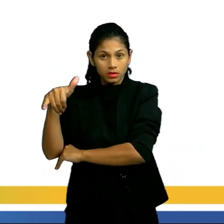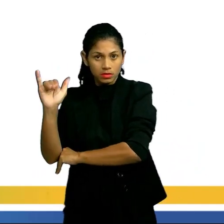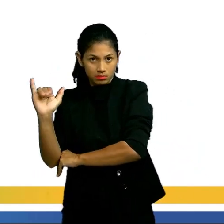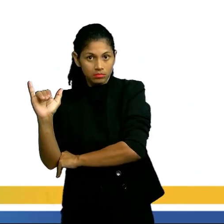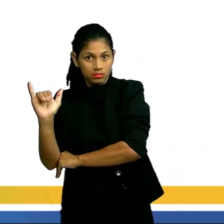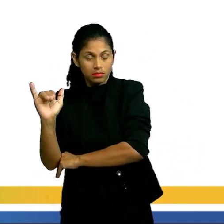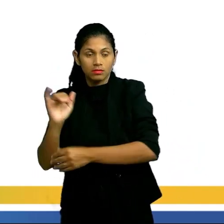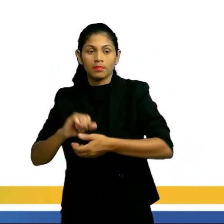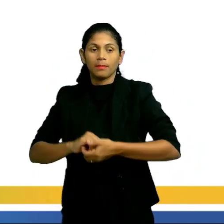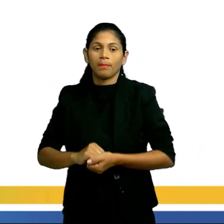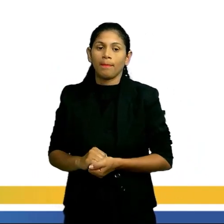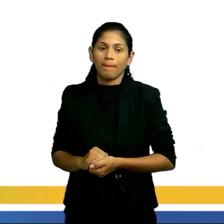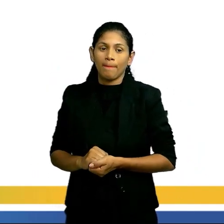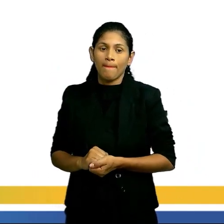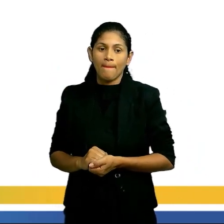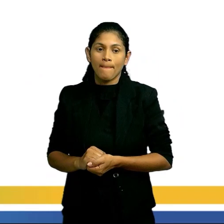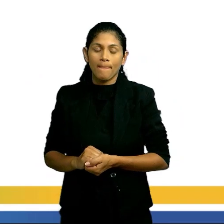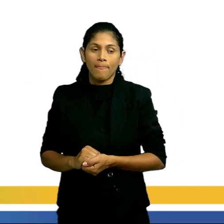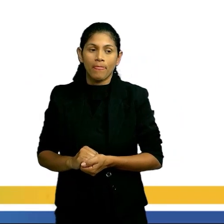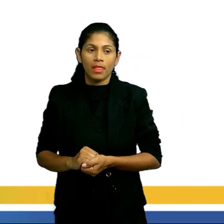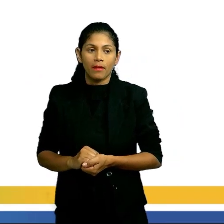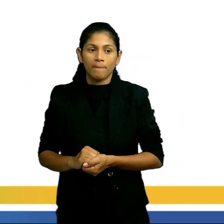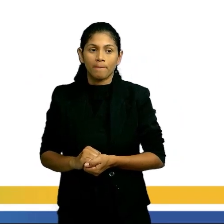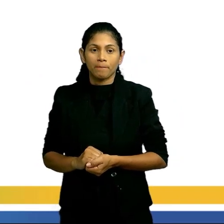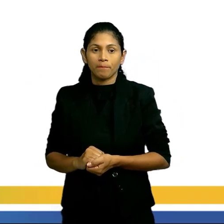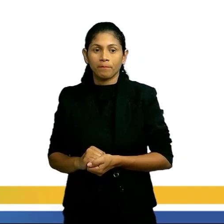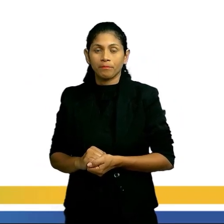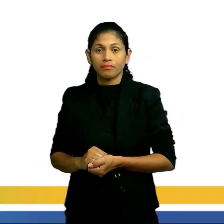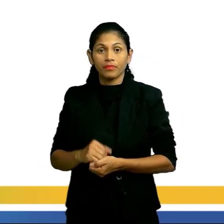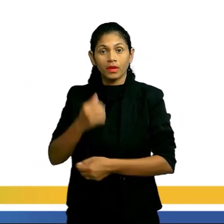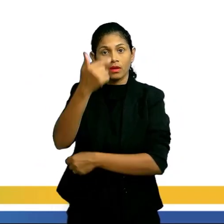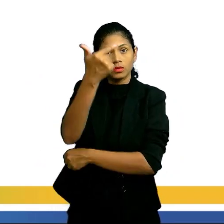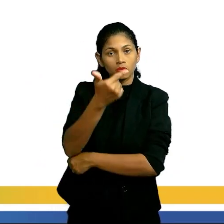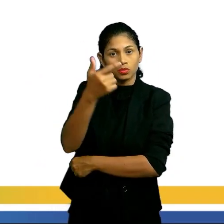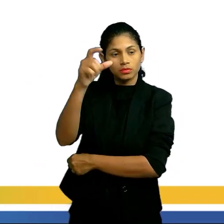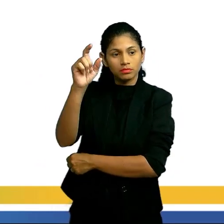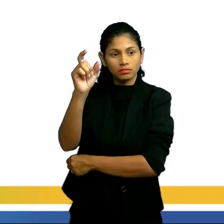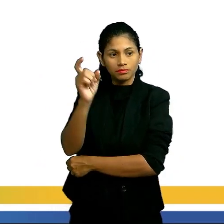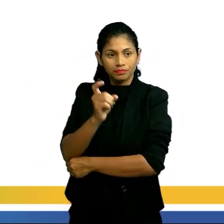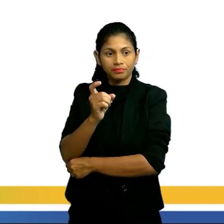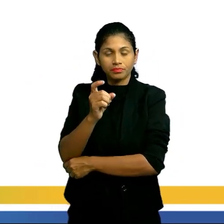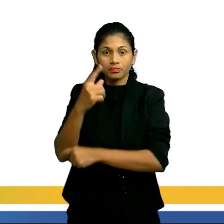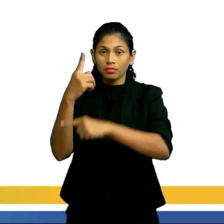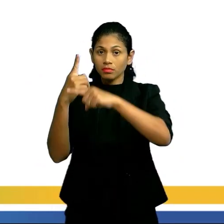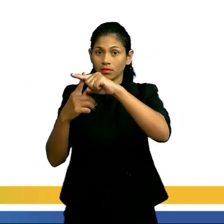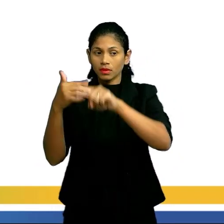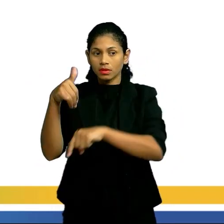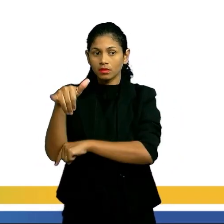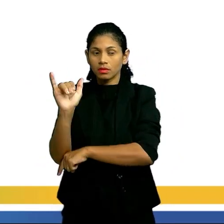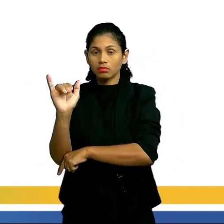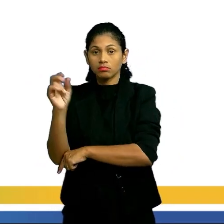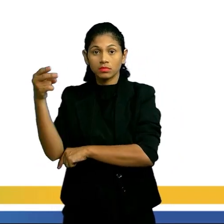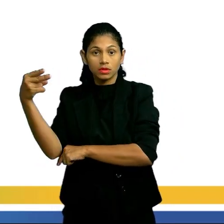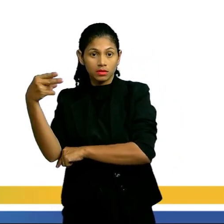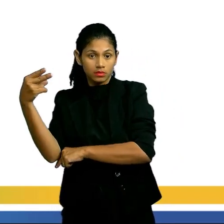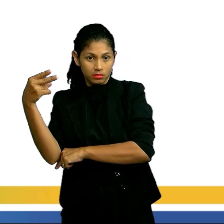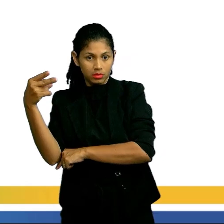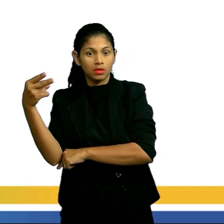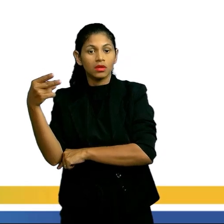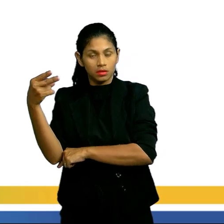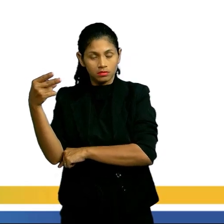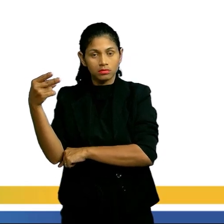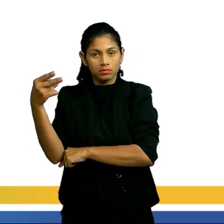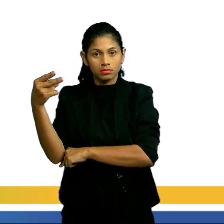eu chamei o cubo cinza de X, então eu tenho 2x mais Y igual, porque isso é